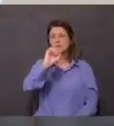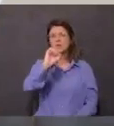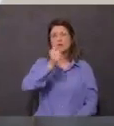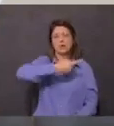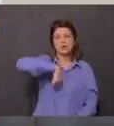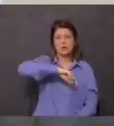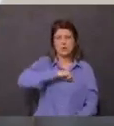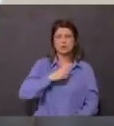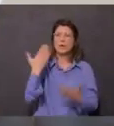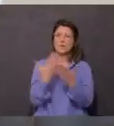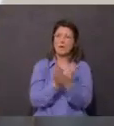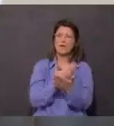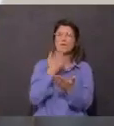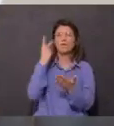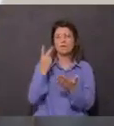calicem salutis